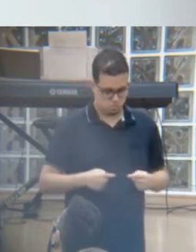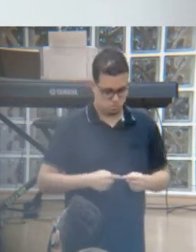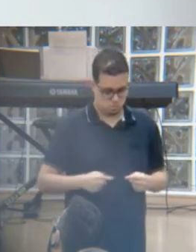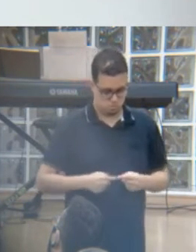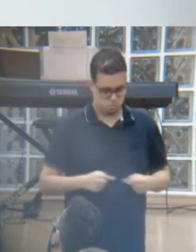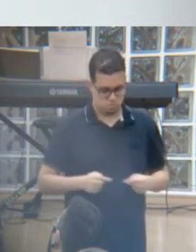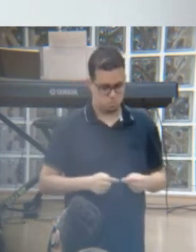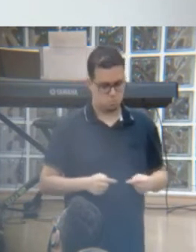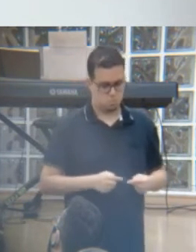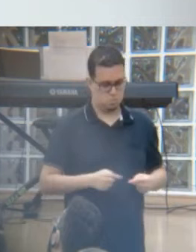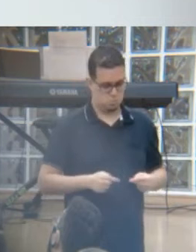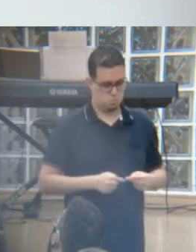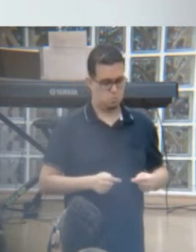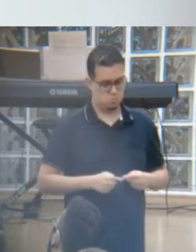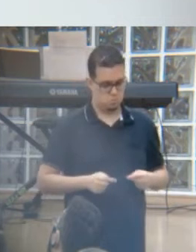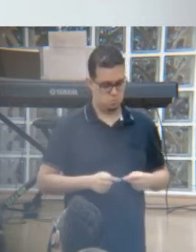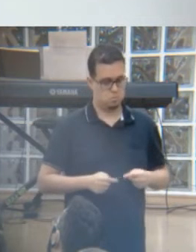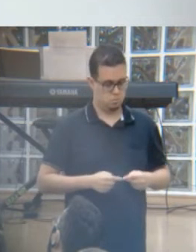perante cuja face eu estou,